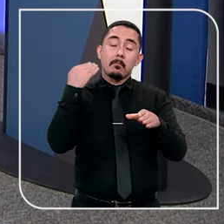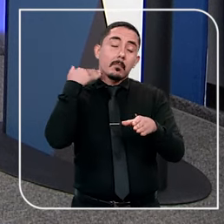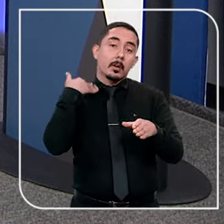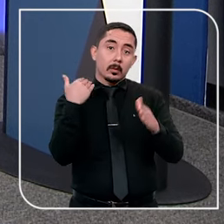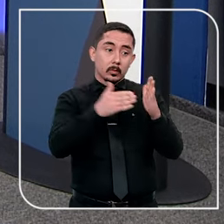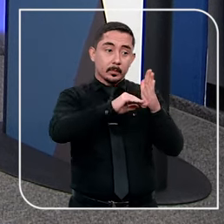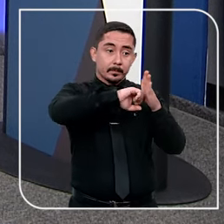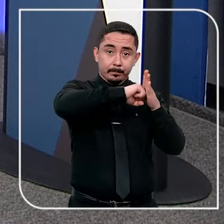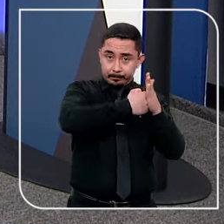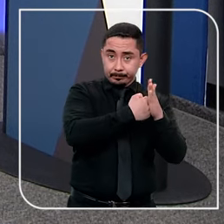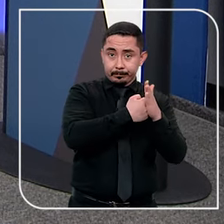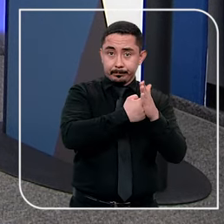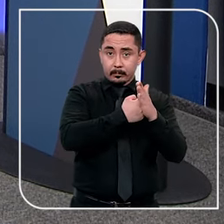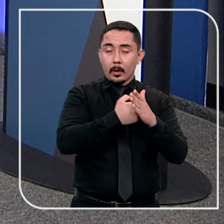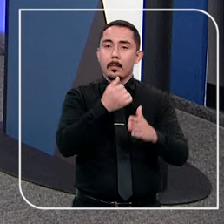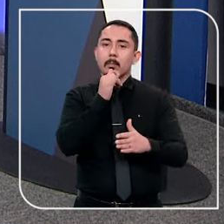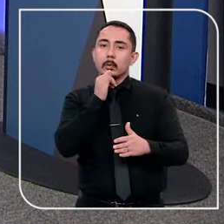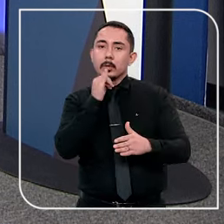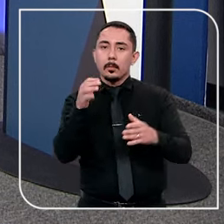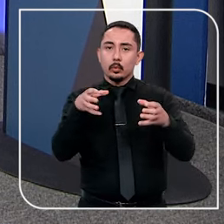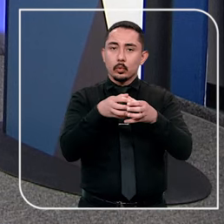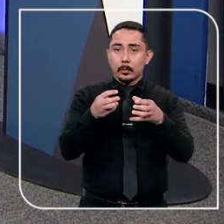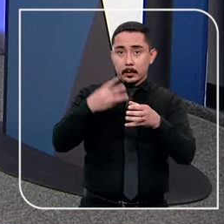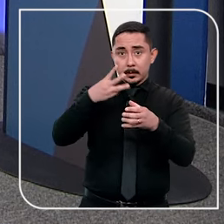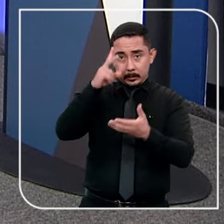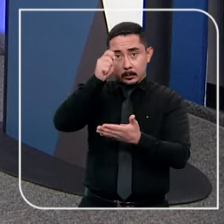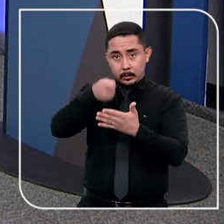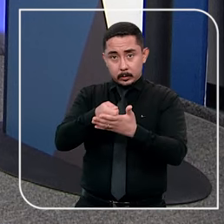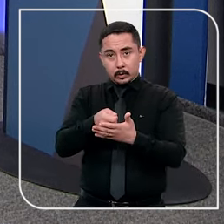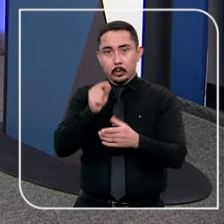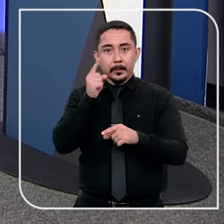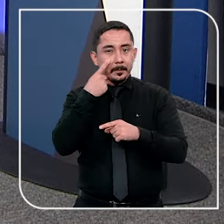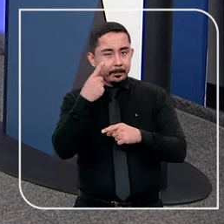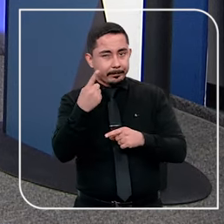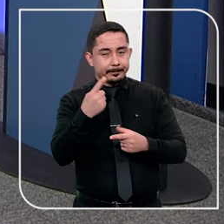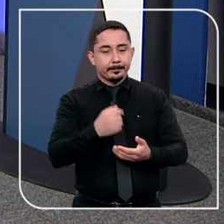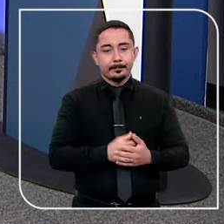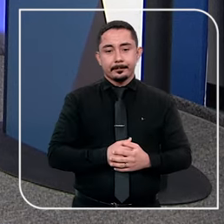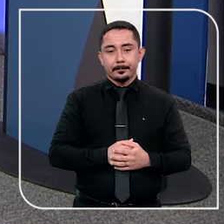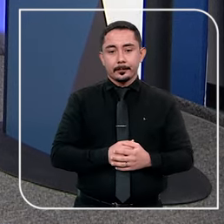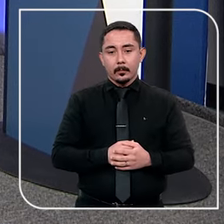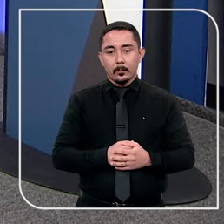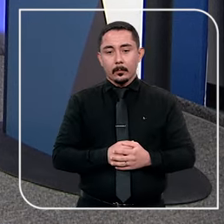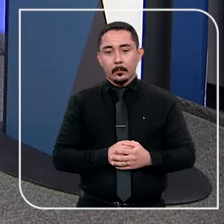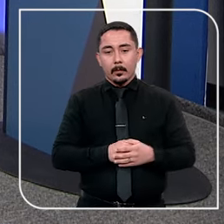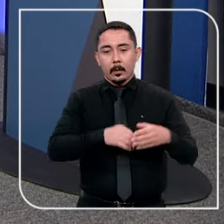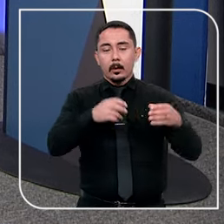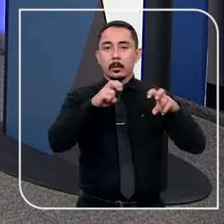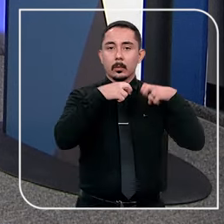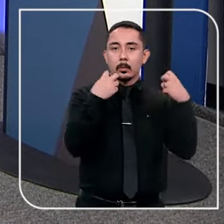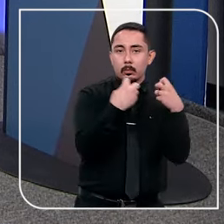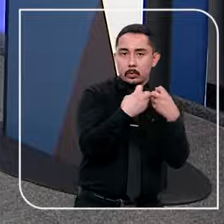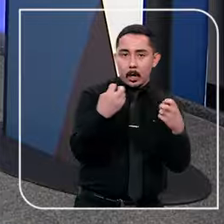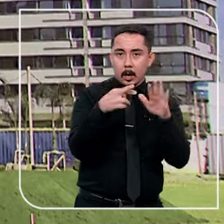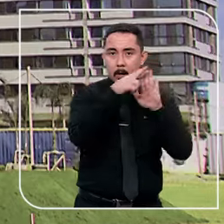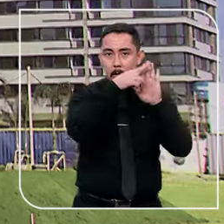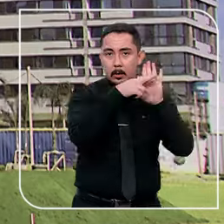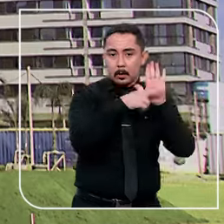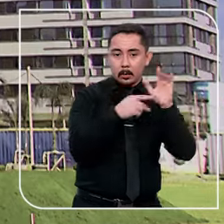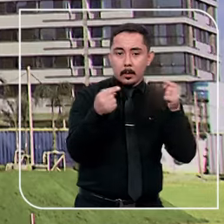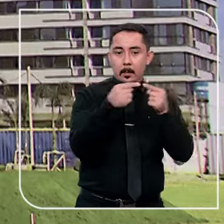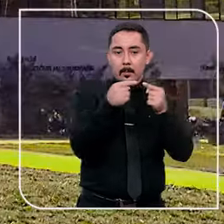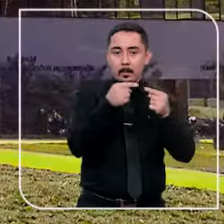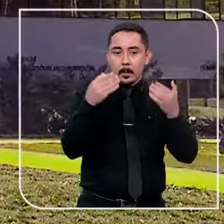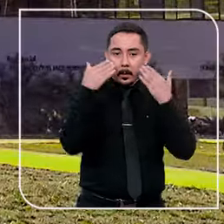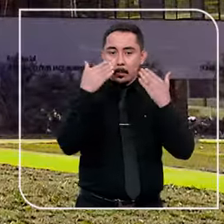a terceira do STJ veja mais detalhes na reportagem de Marina Campos conforme o colegiado as regras